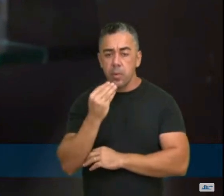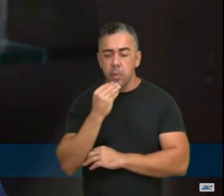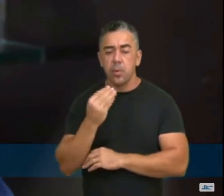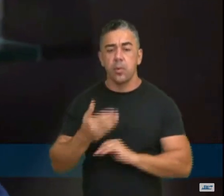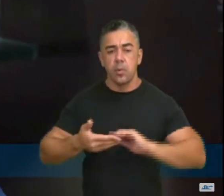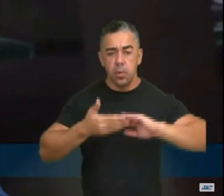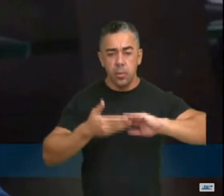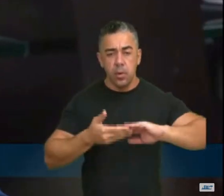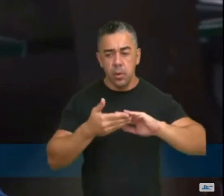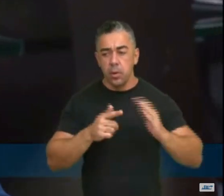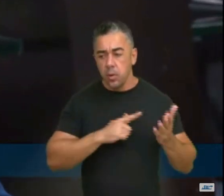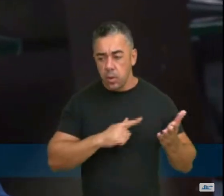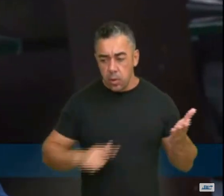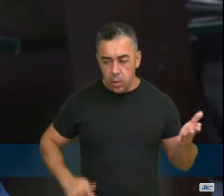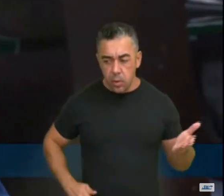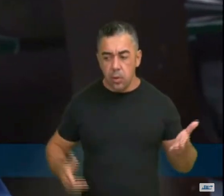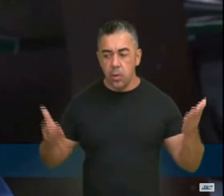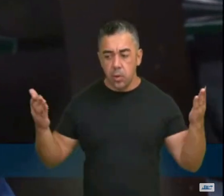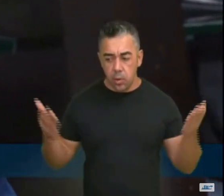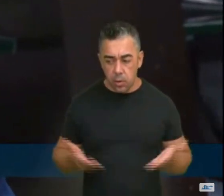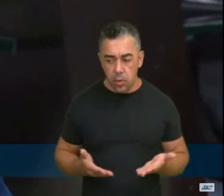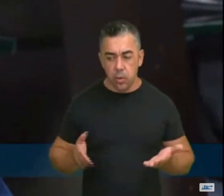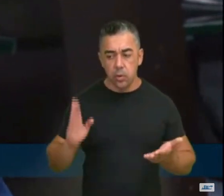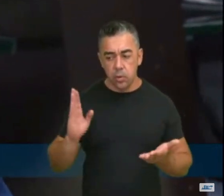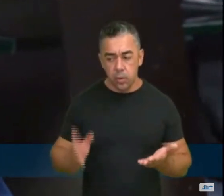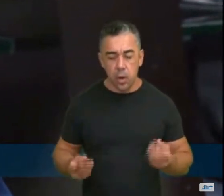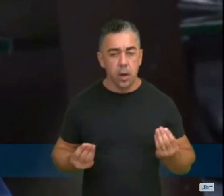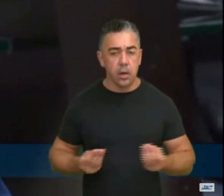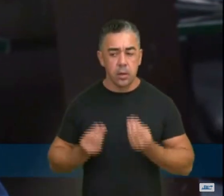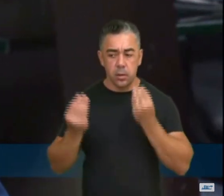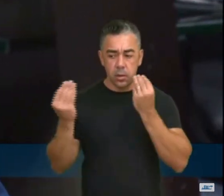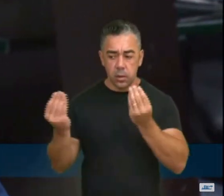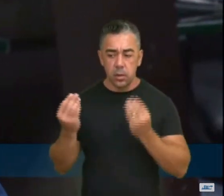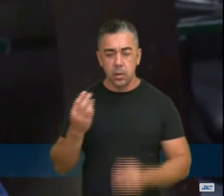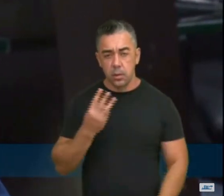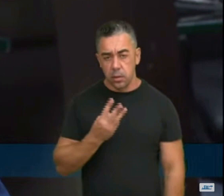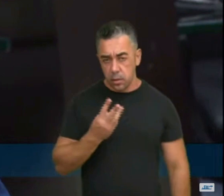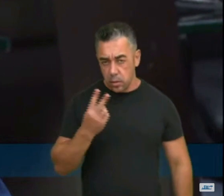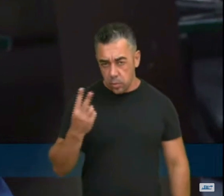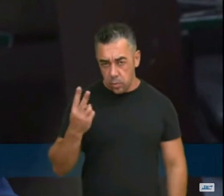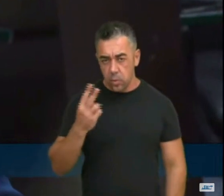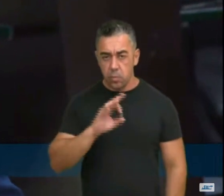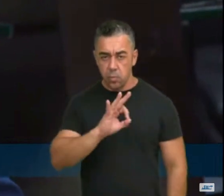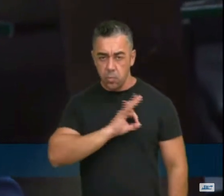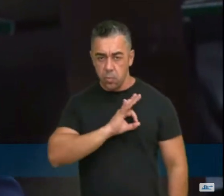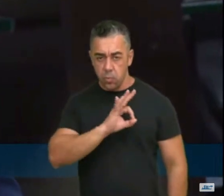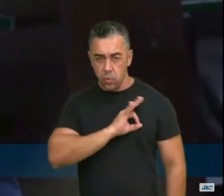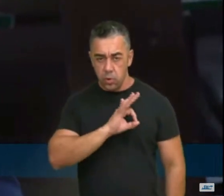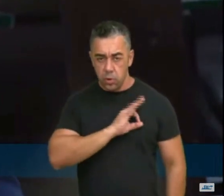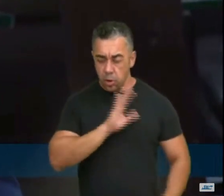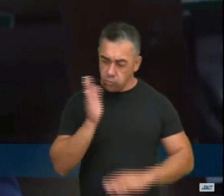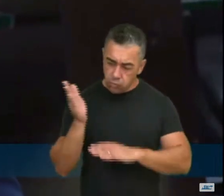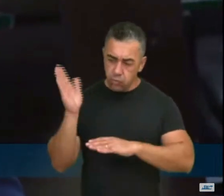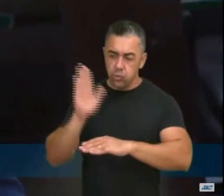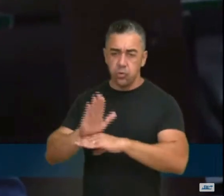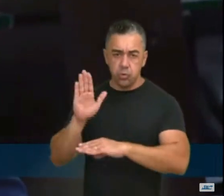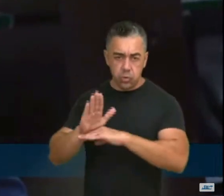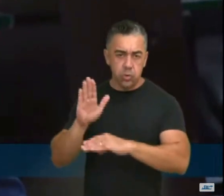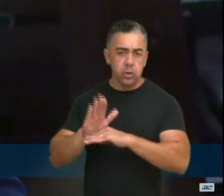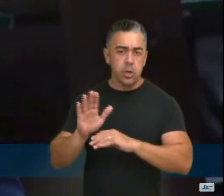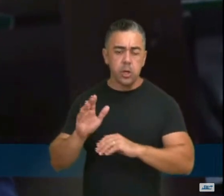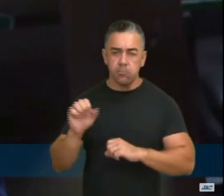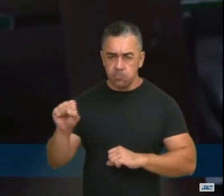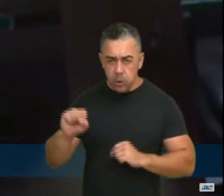o governo que hoje já mandou ao estado Gaúcho 32 policiais militares para auxiliar